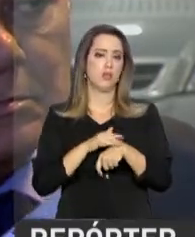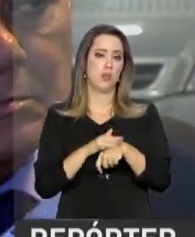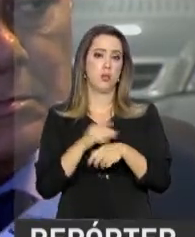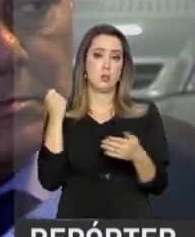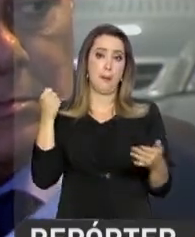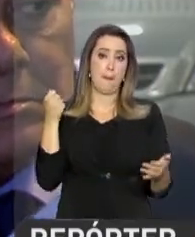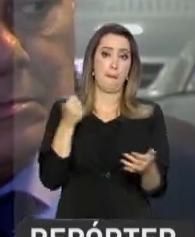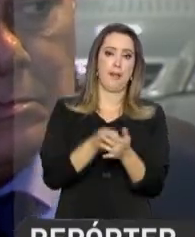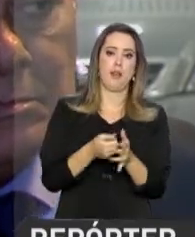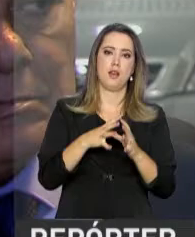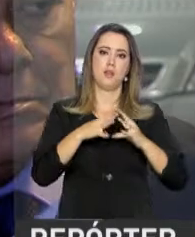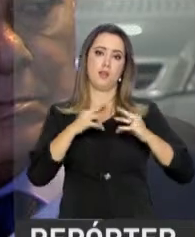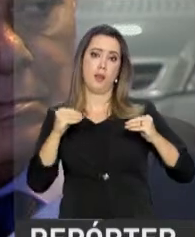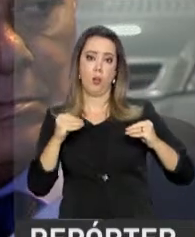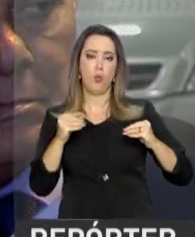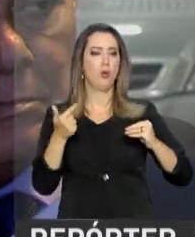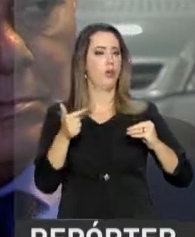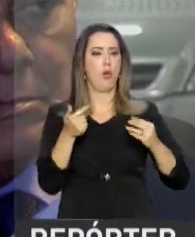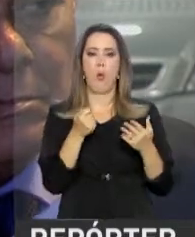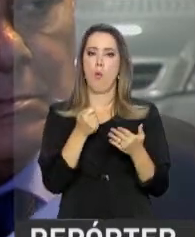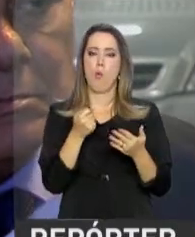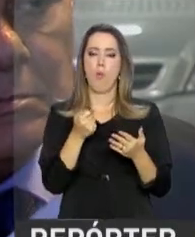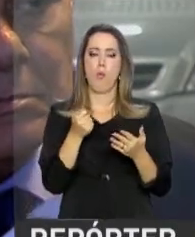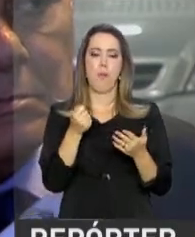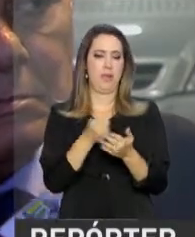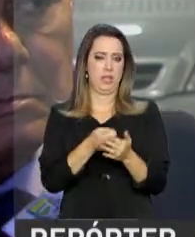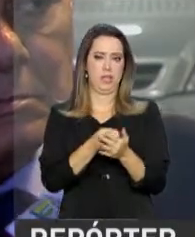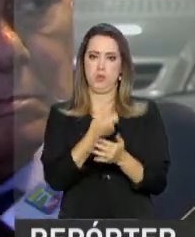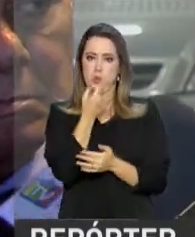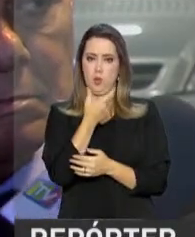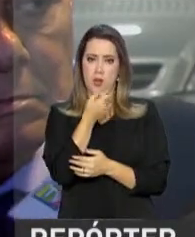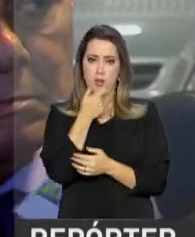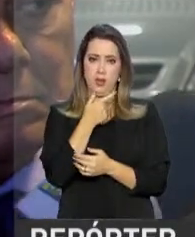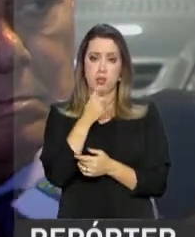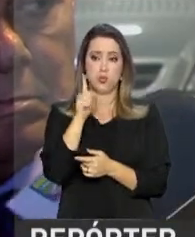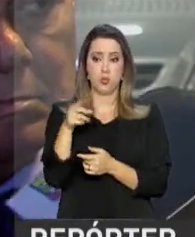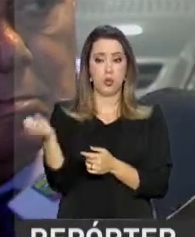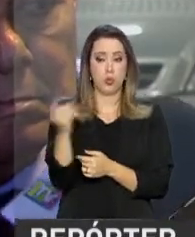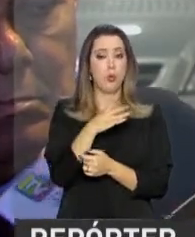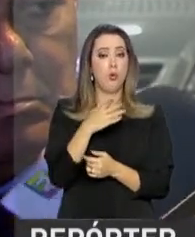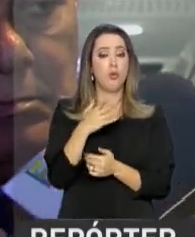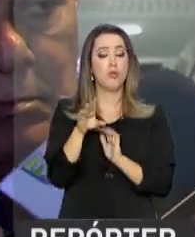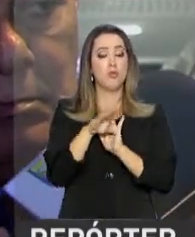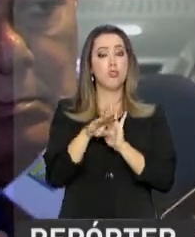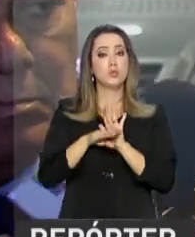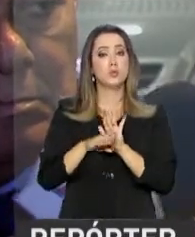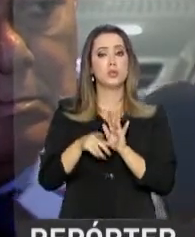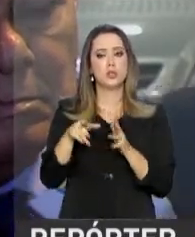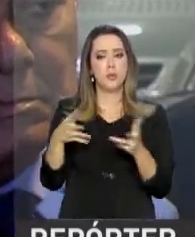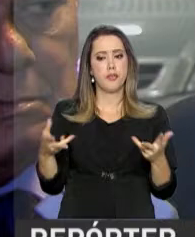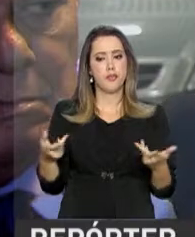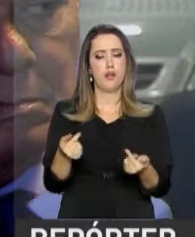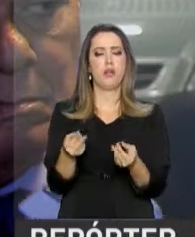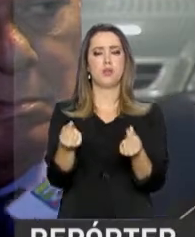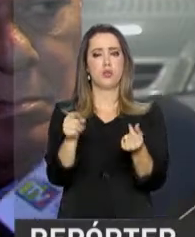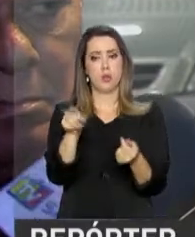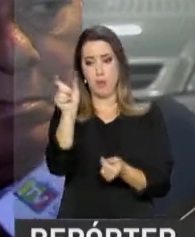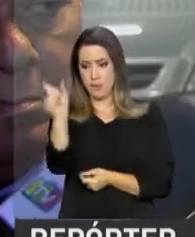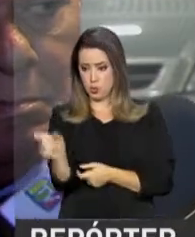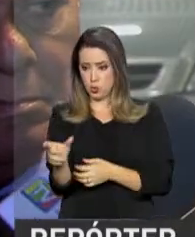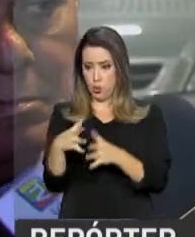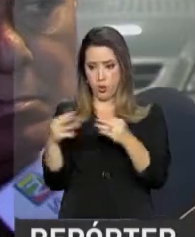pagaremos a cura e não o medicamento que é um modelo novo que garante a eficácia do investimento do recurso público